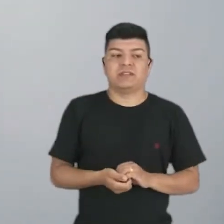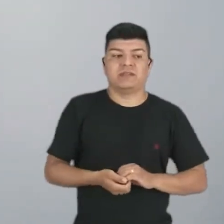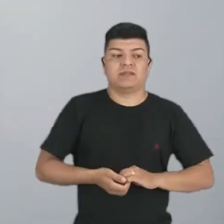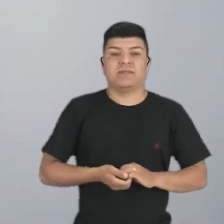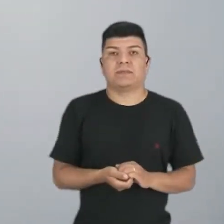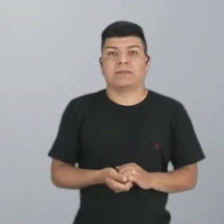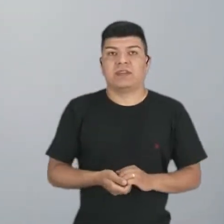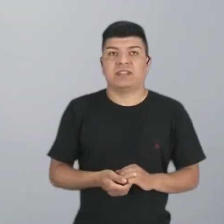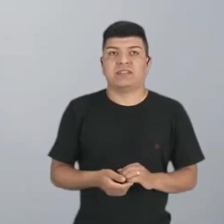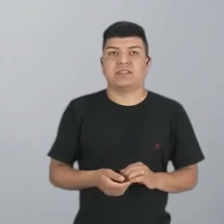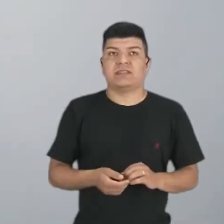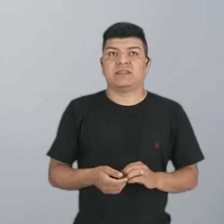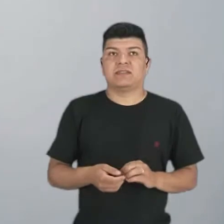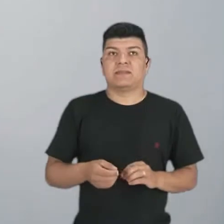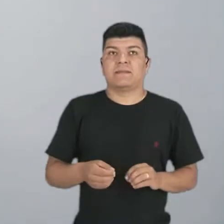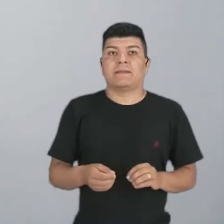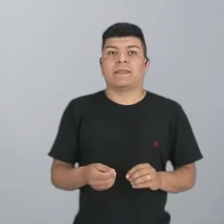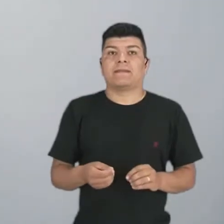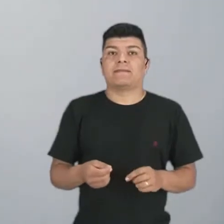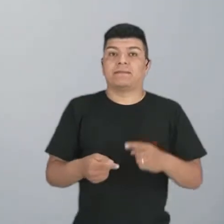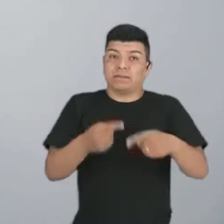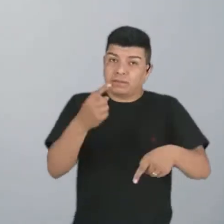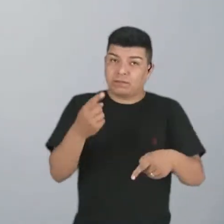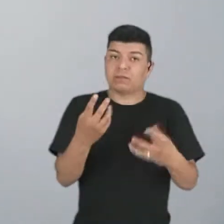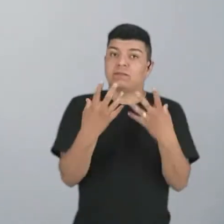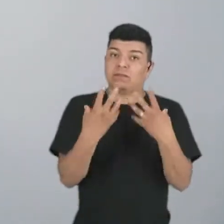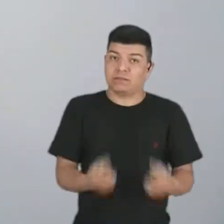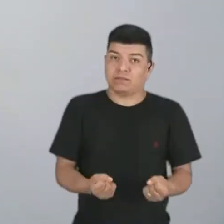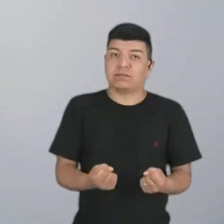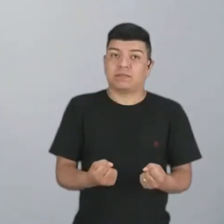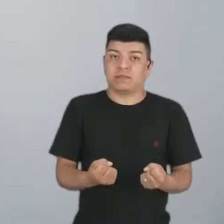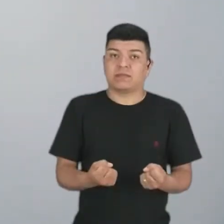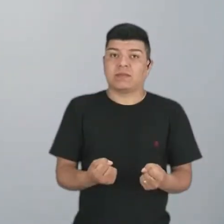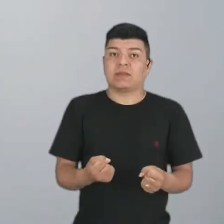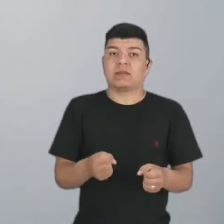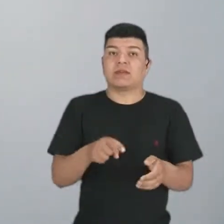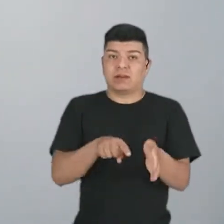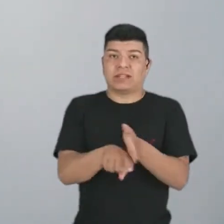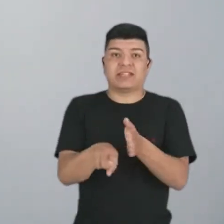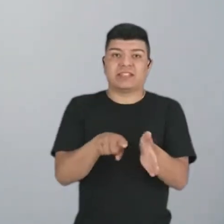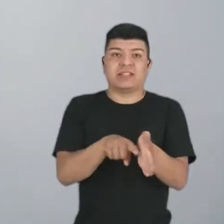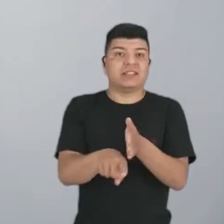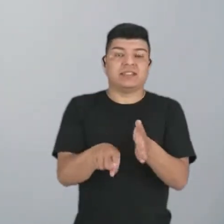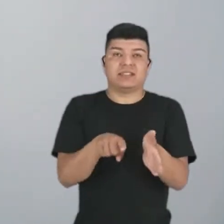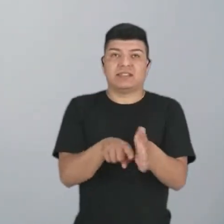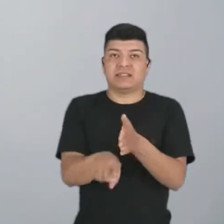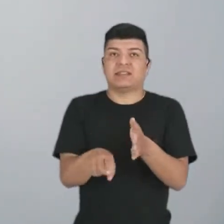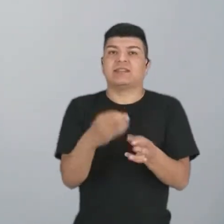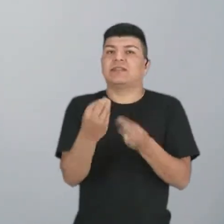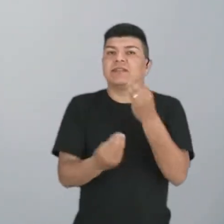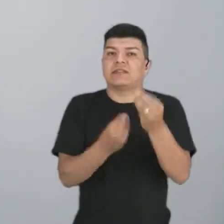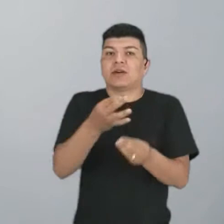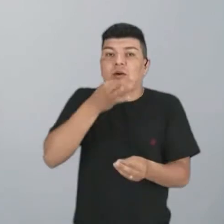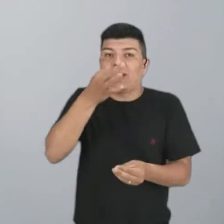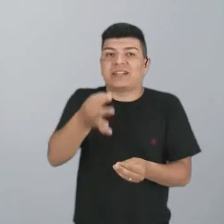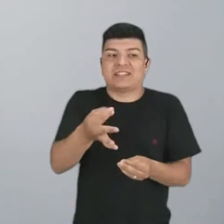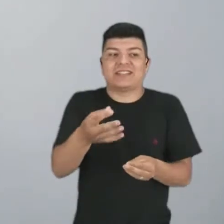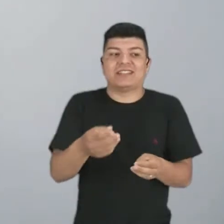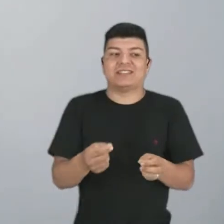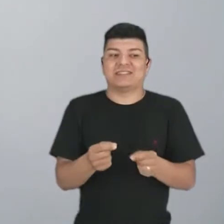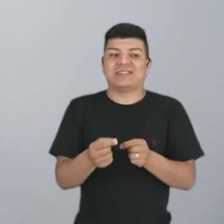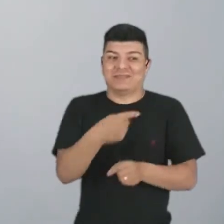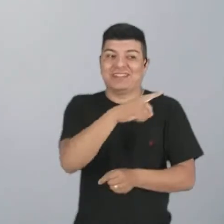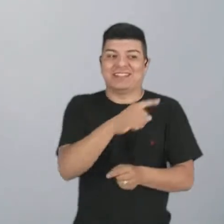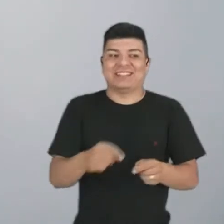que te levaram a ser contra ou ser a favor? Eu trago essas perguntas para a gente pensar um pouquinho sobre o que é opinião.